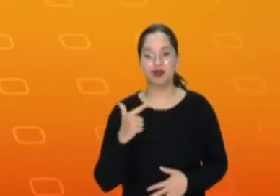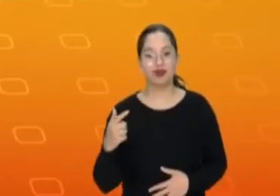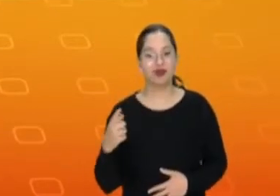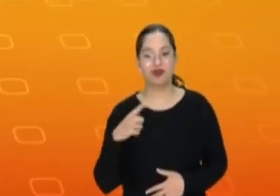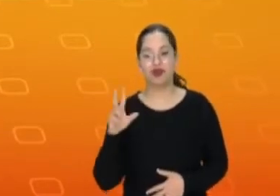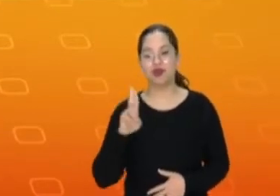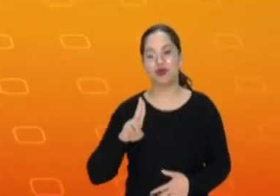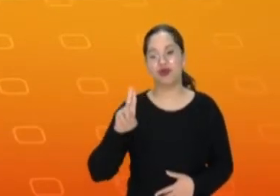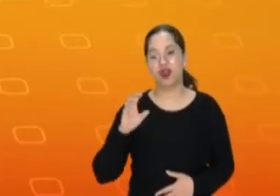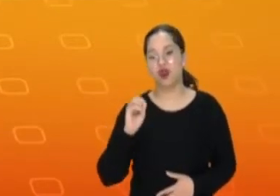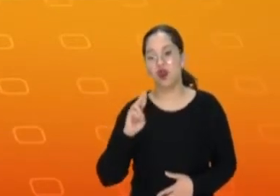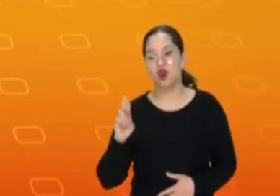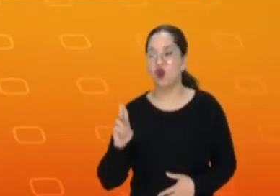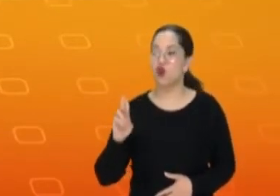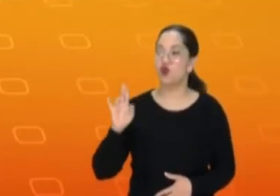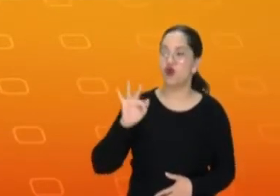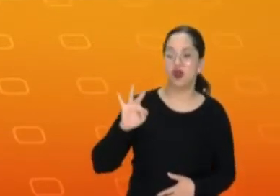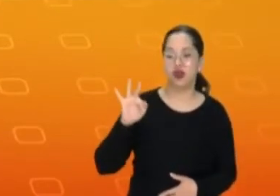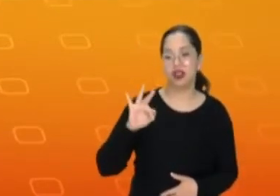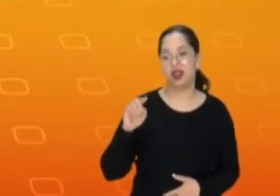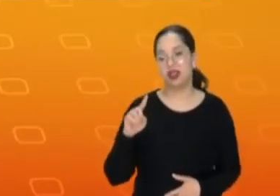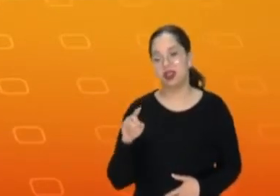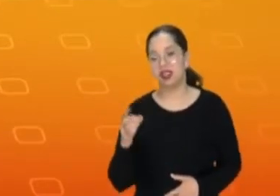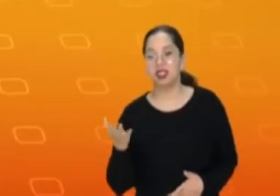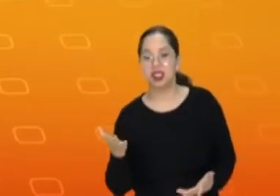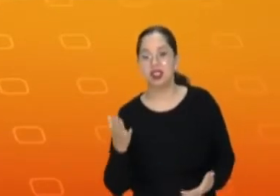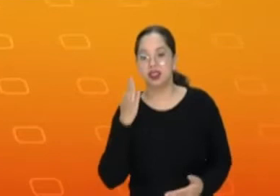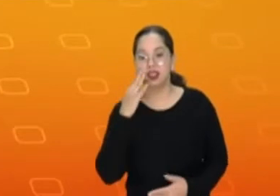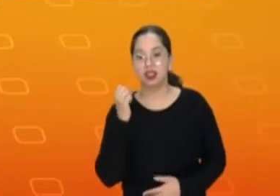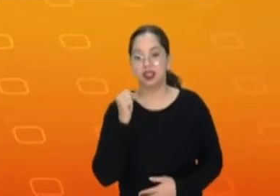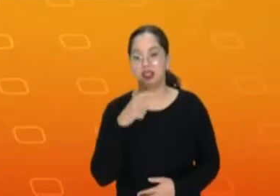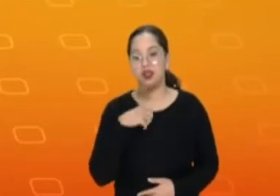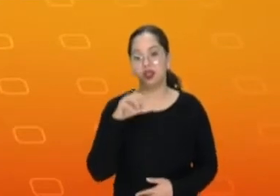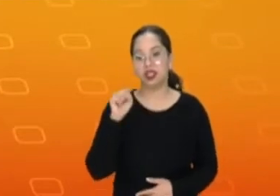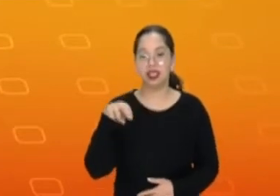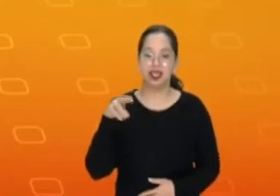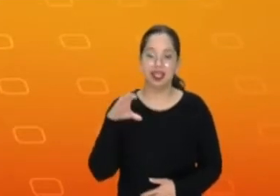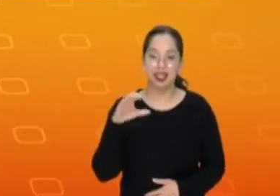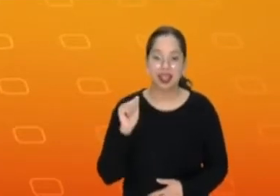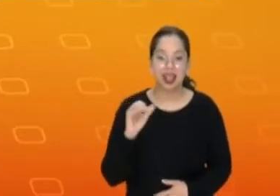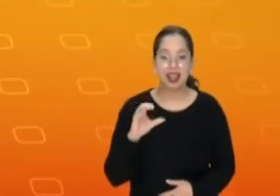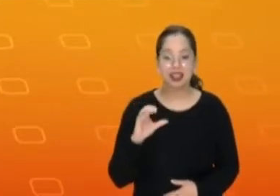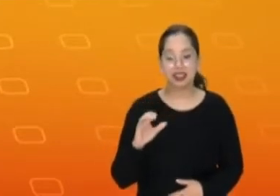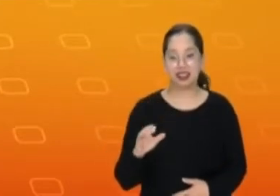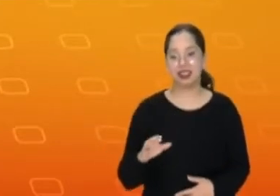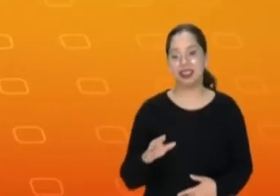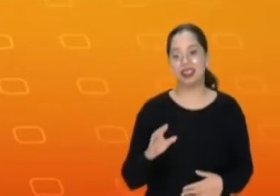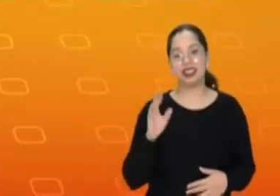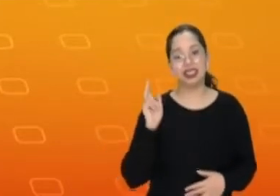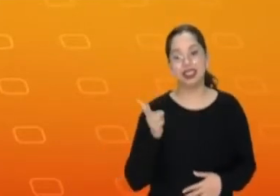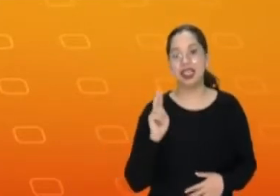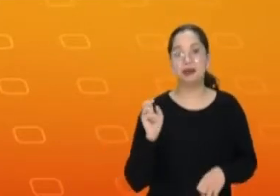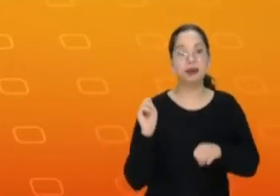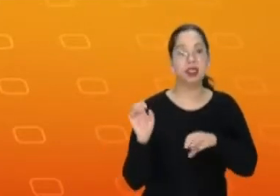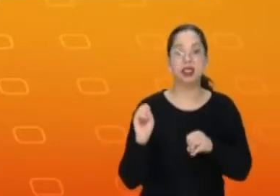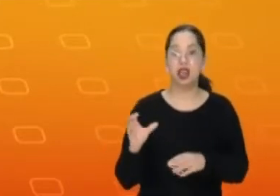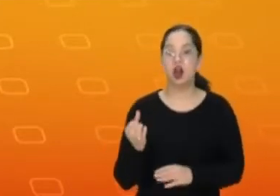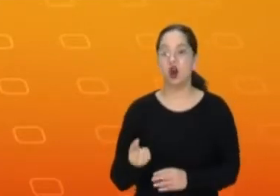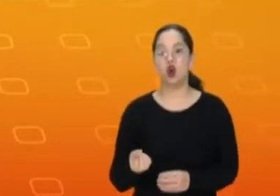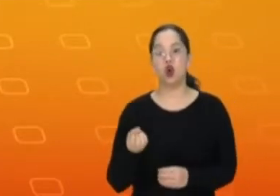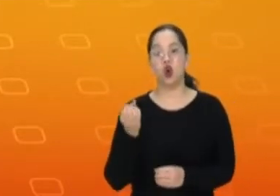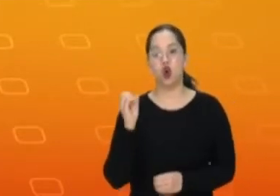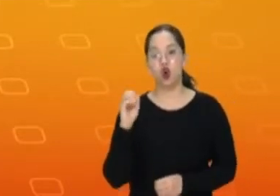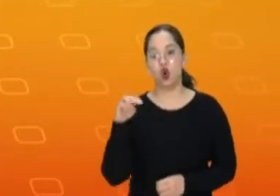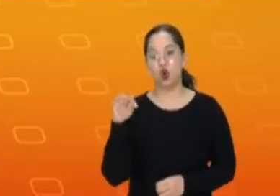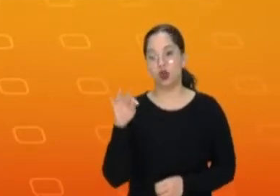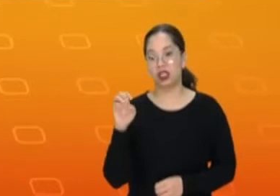até curso técnico. Você tem um SENAC e tal, que ensina algumas coisas, mas é tudo muito mais voltado para a questão do conteúdo, da criação, e não da